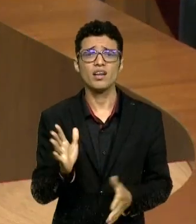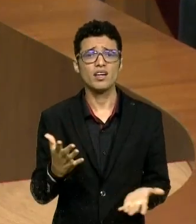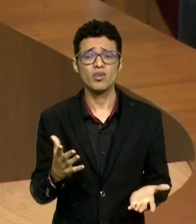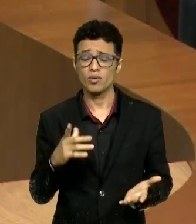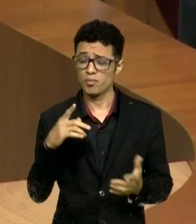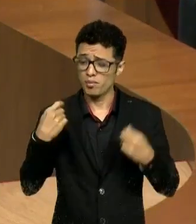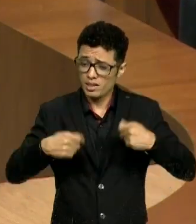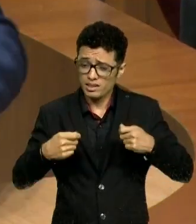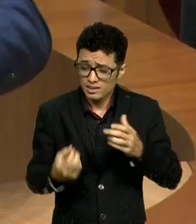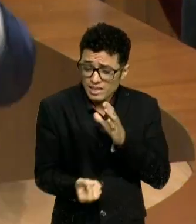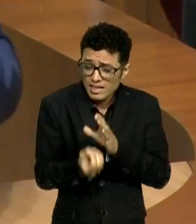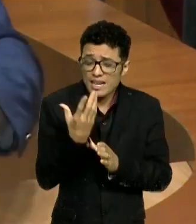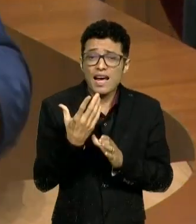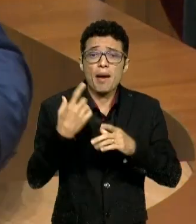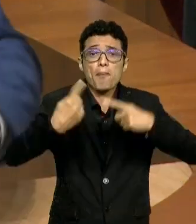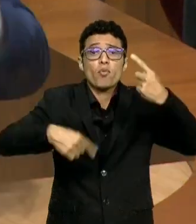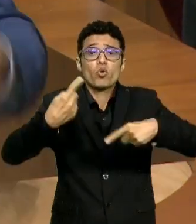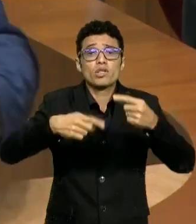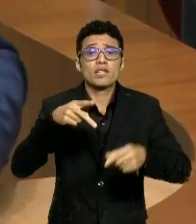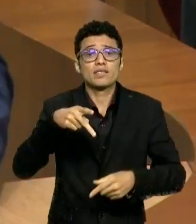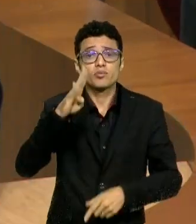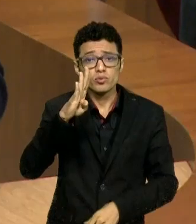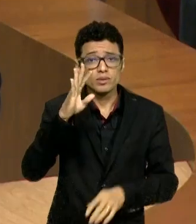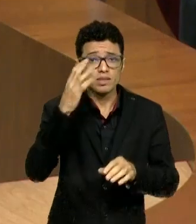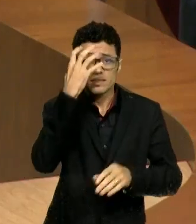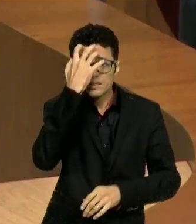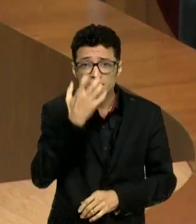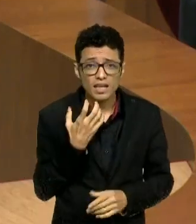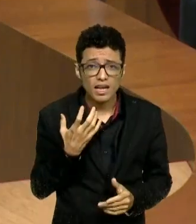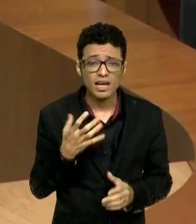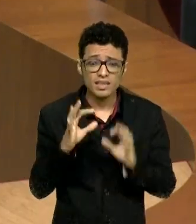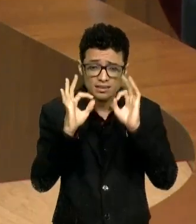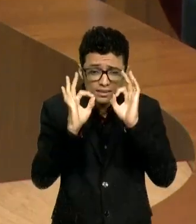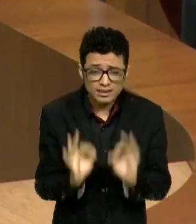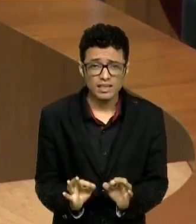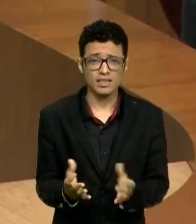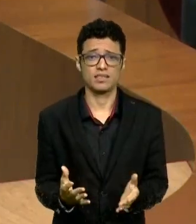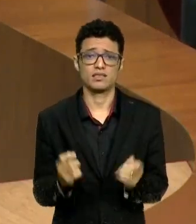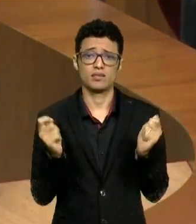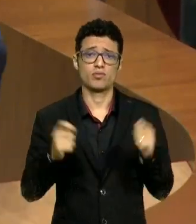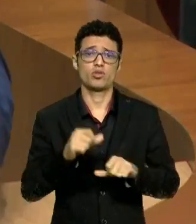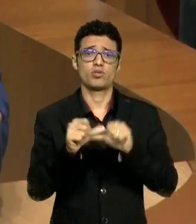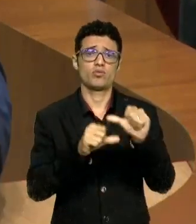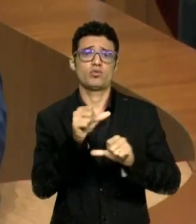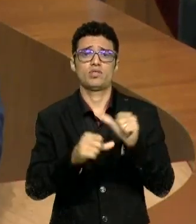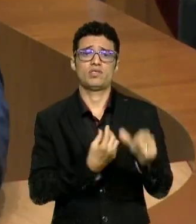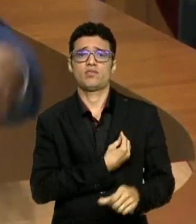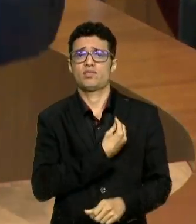ações de políticas públicas efetivas que possam realmente mudar a vida da população.